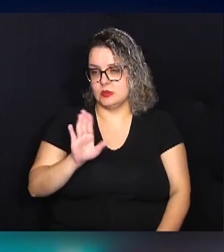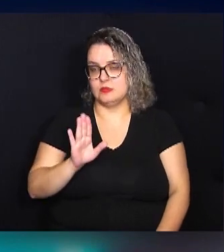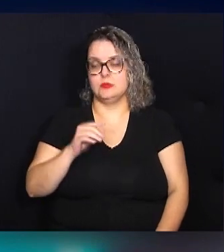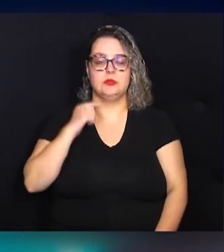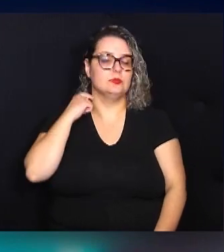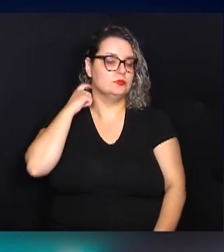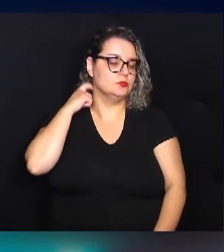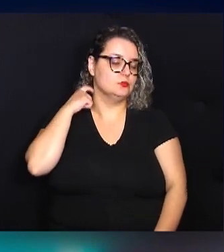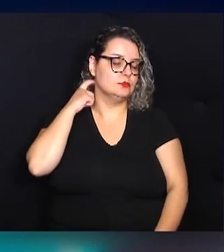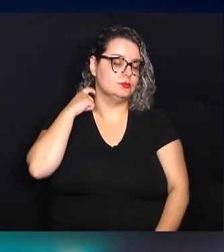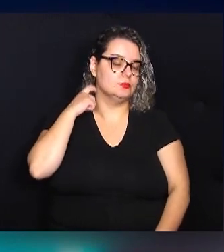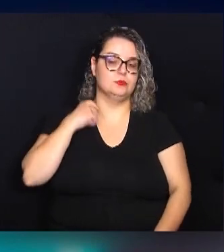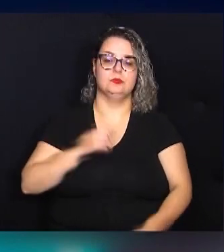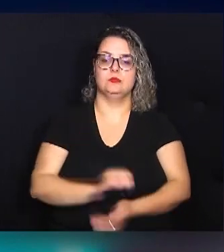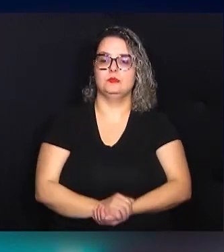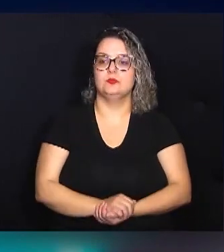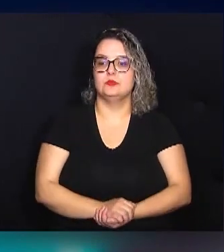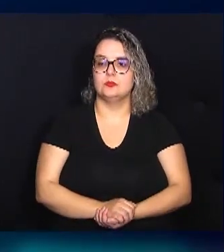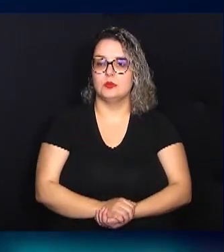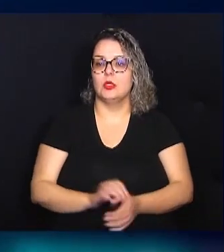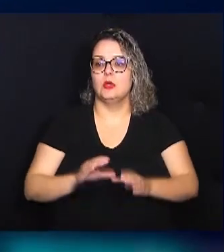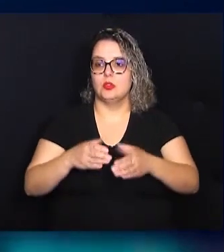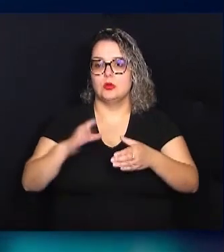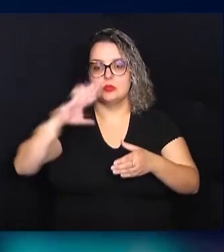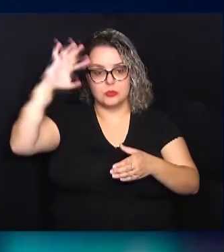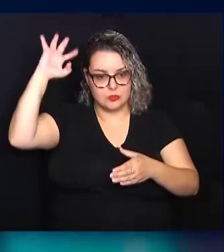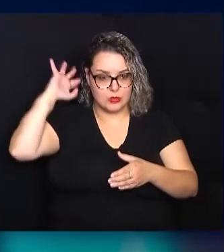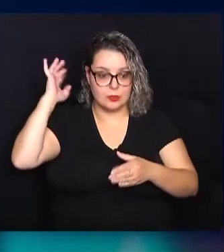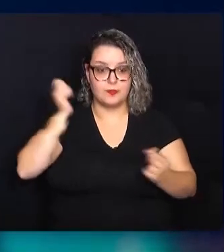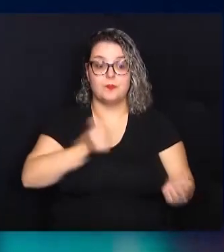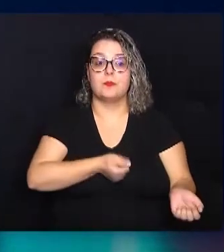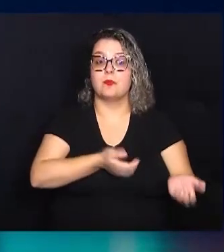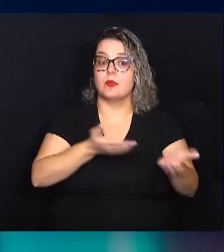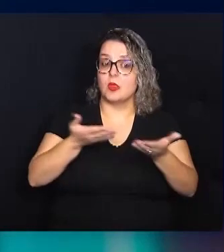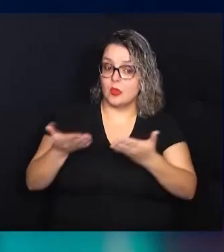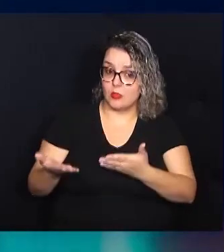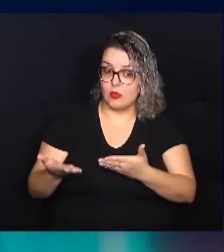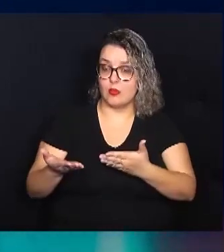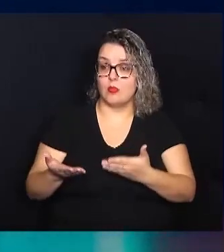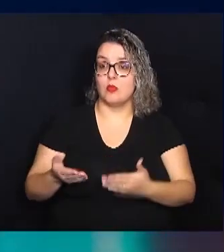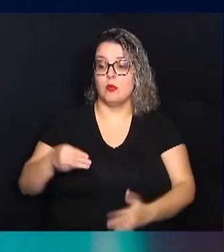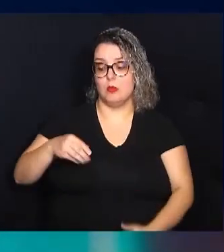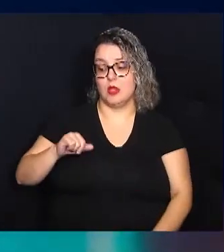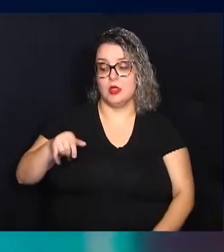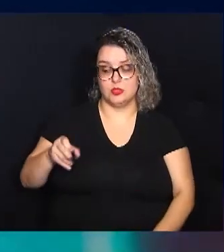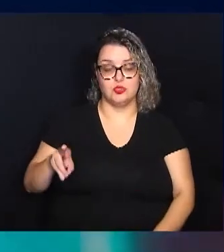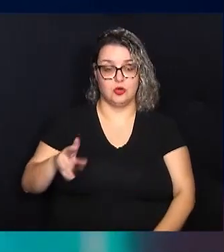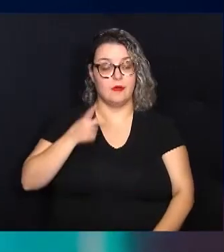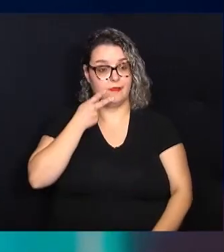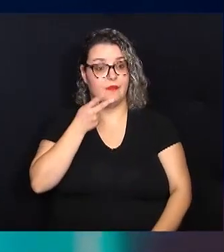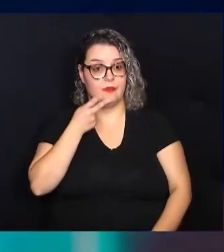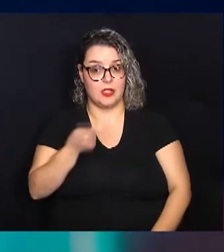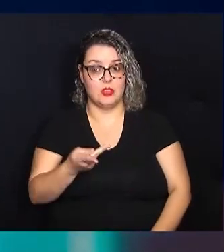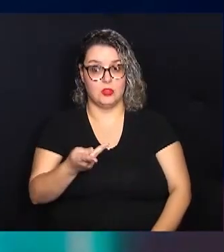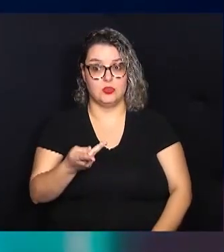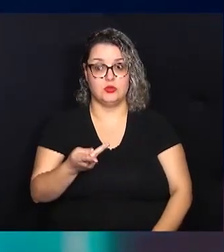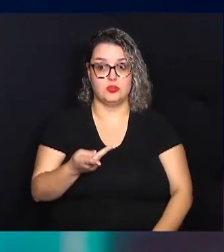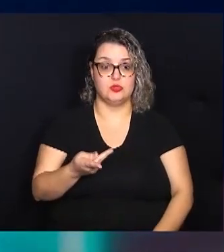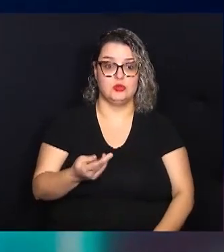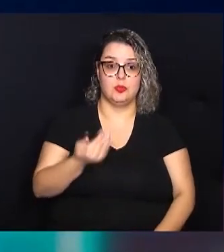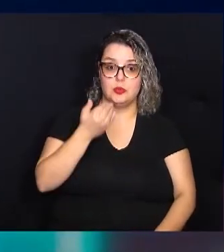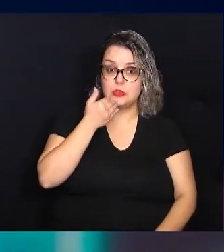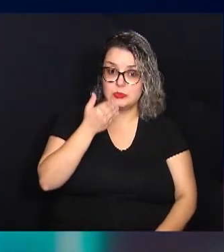aproximadamente 10.500 vítimas socorridas pelo Corpo de Bombeiros. Na apresentação, o Major também abordou sobre as demandas para